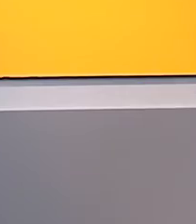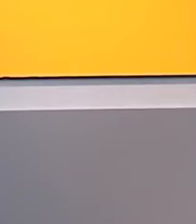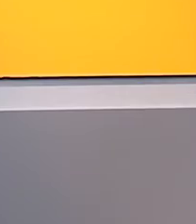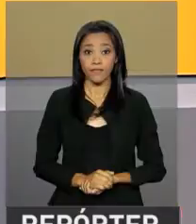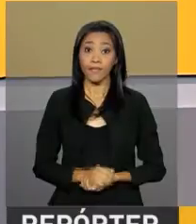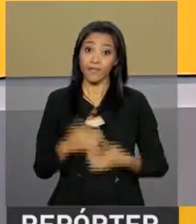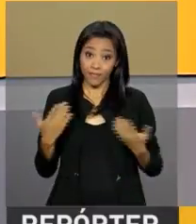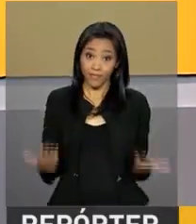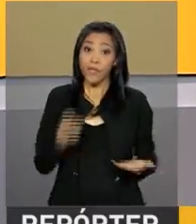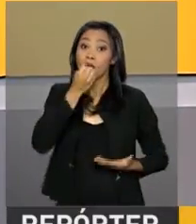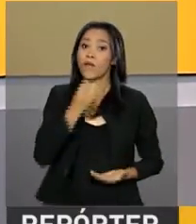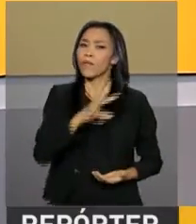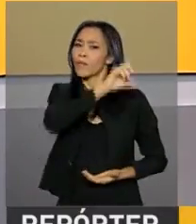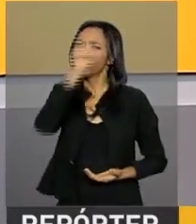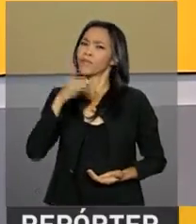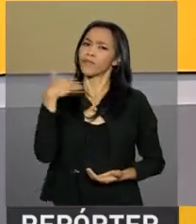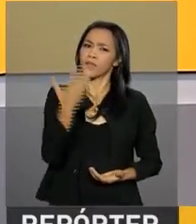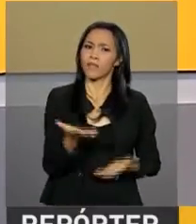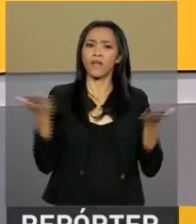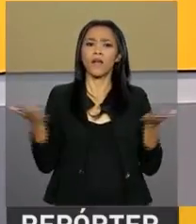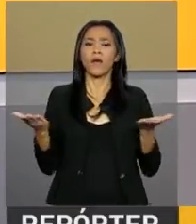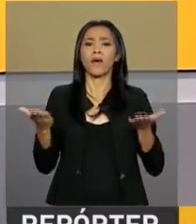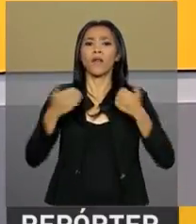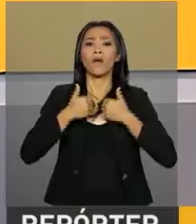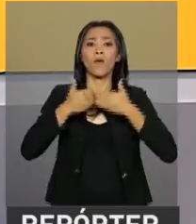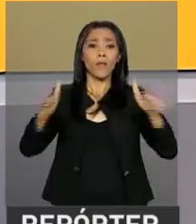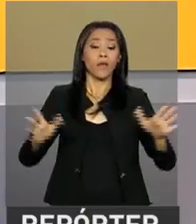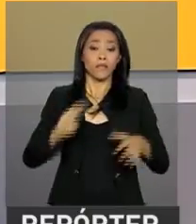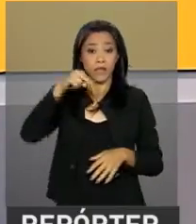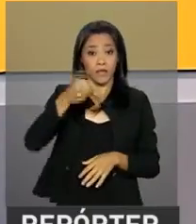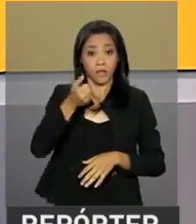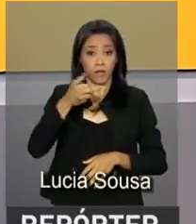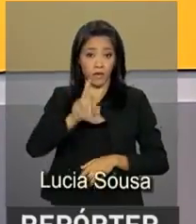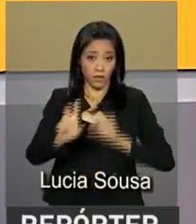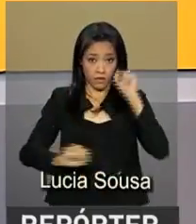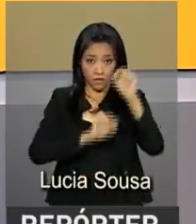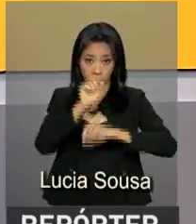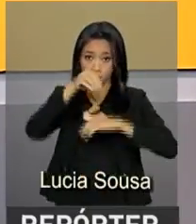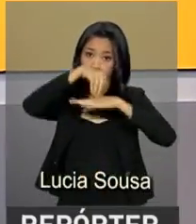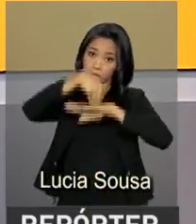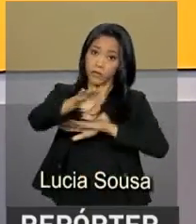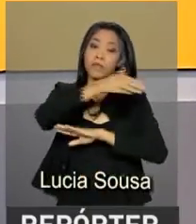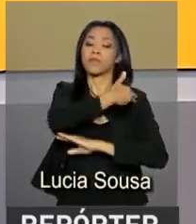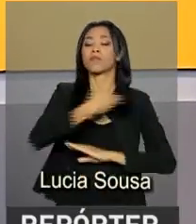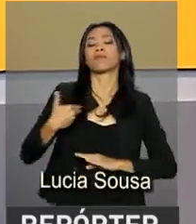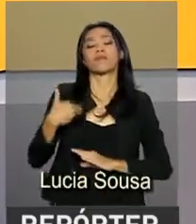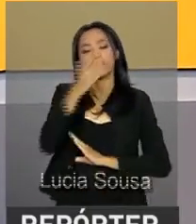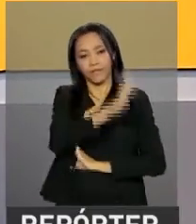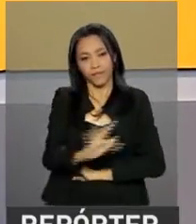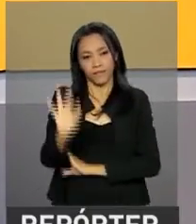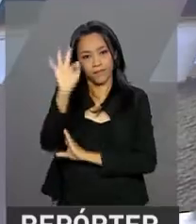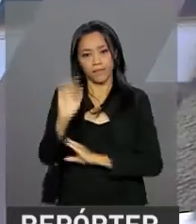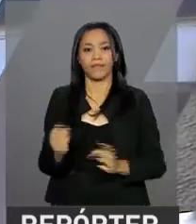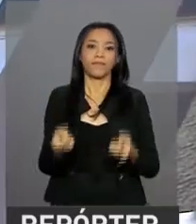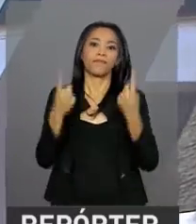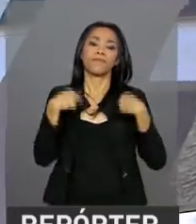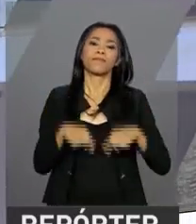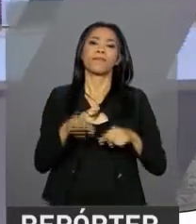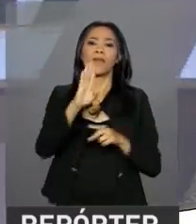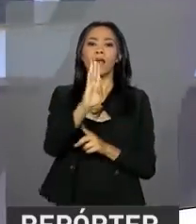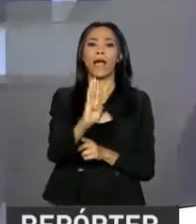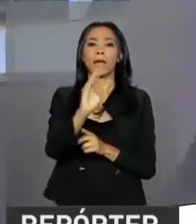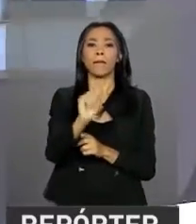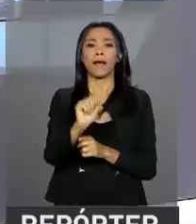olá bom dia pra você começa agora o repórter nbr com as notícias do governo federal a balança comercial